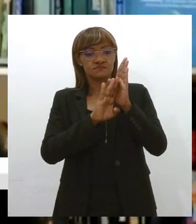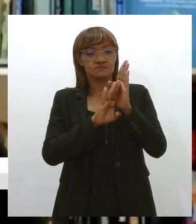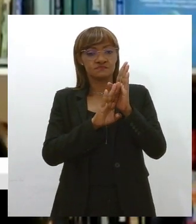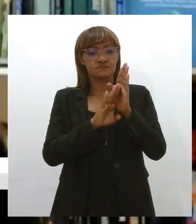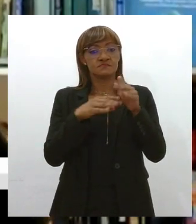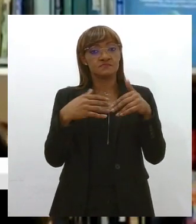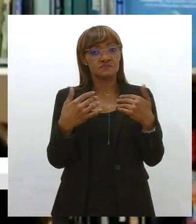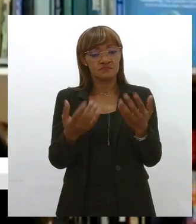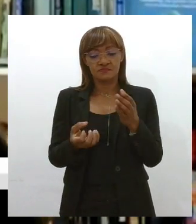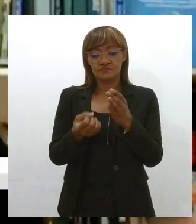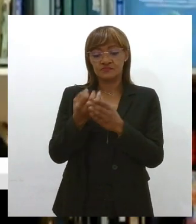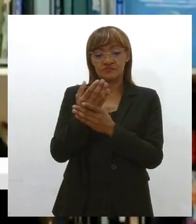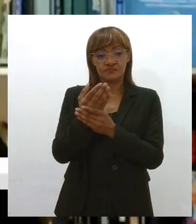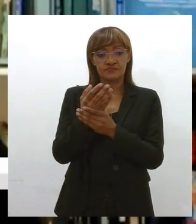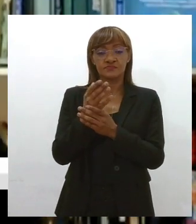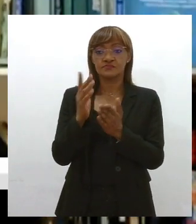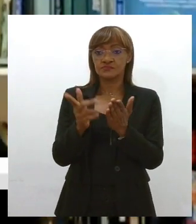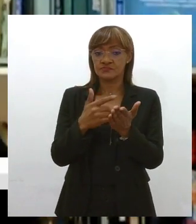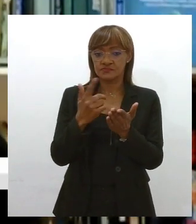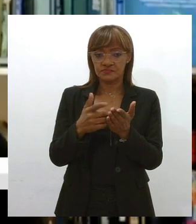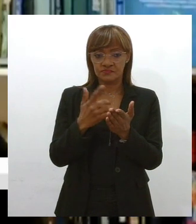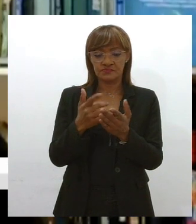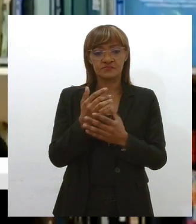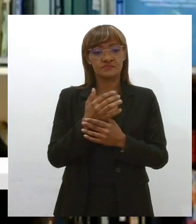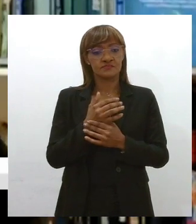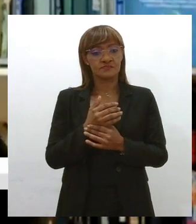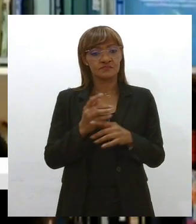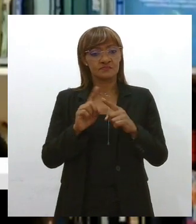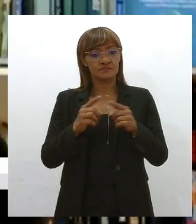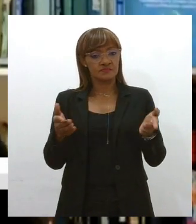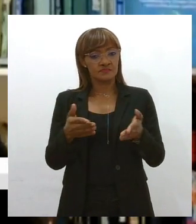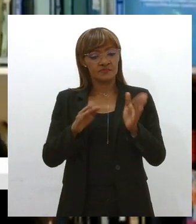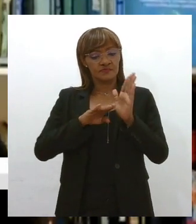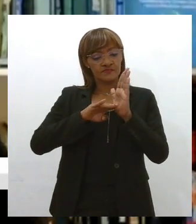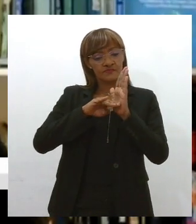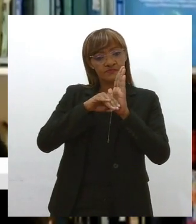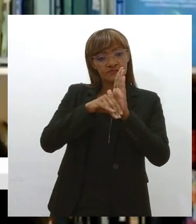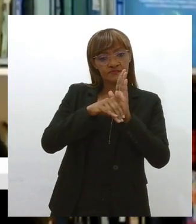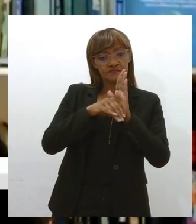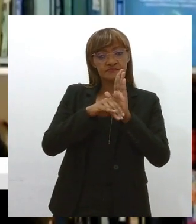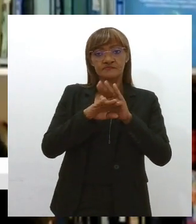pandemia, né? Que ainda estamos, mas agora um pouco menos severo.